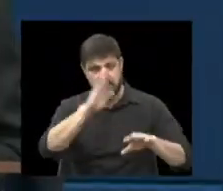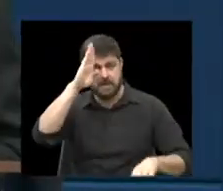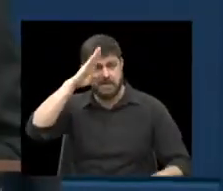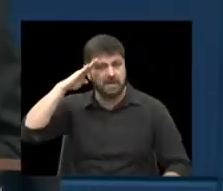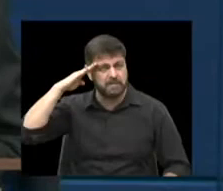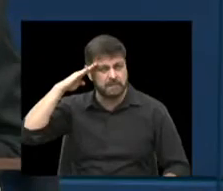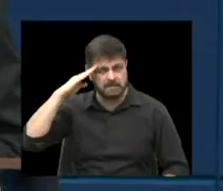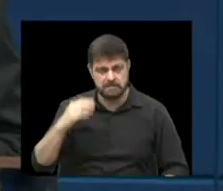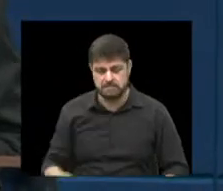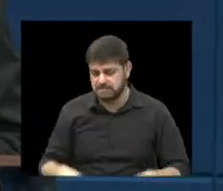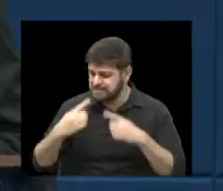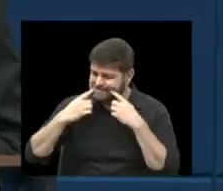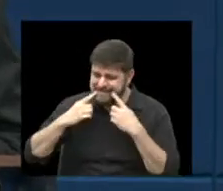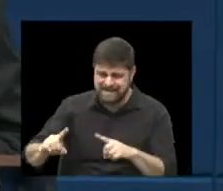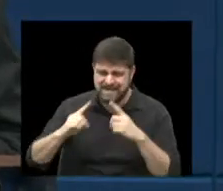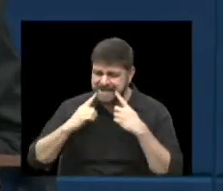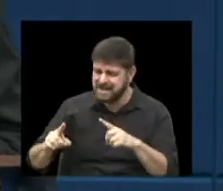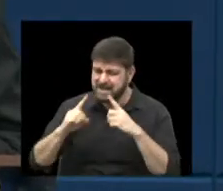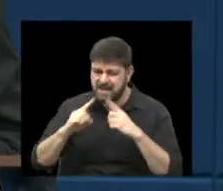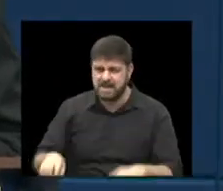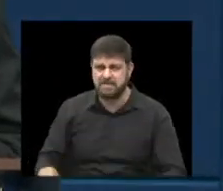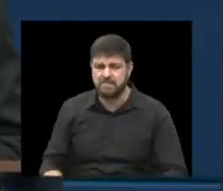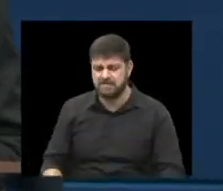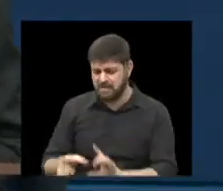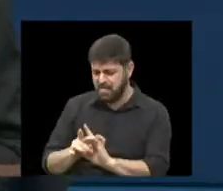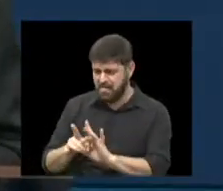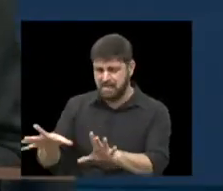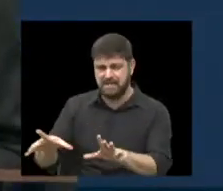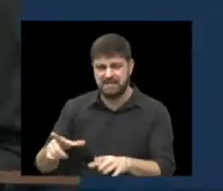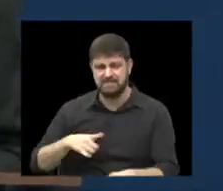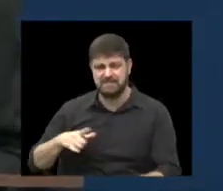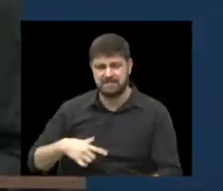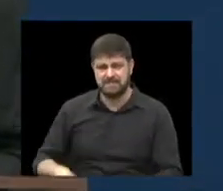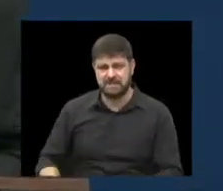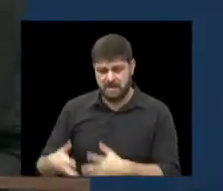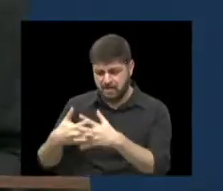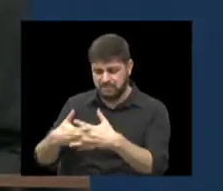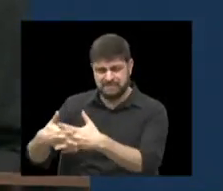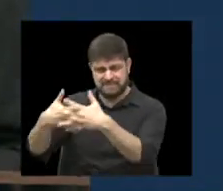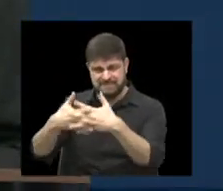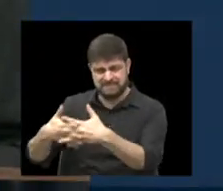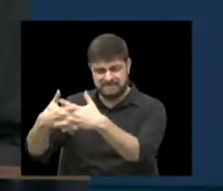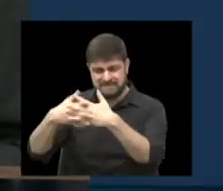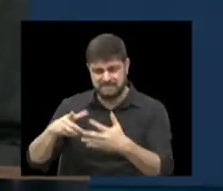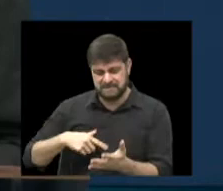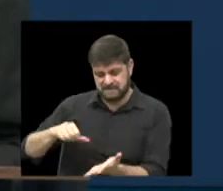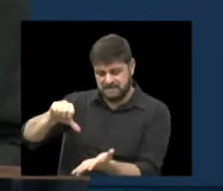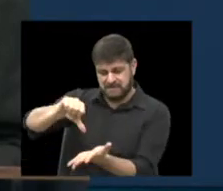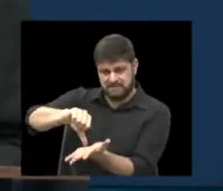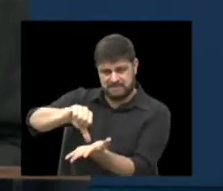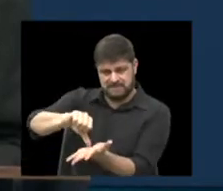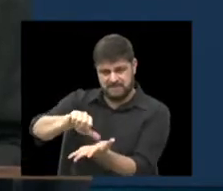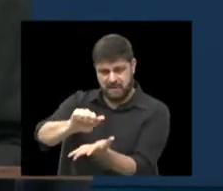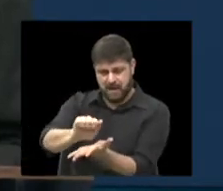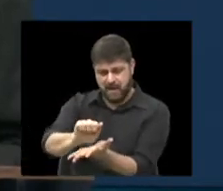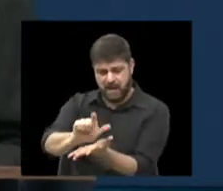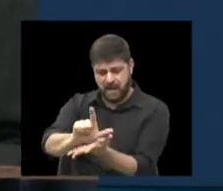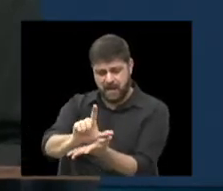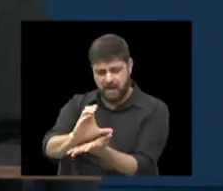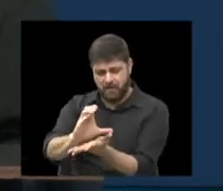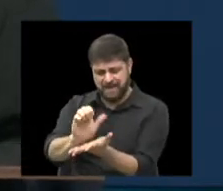Tourinho, que protesta contra a autorização para os Estados Unidos usarem o centro de Alcântara para